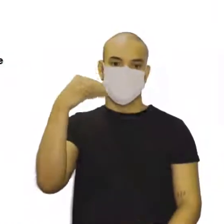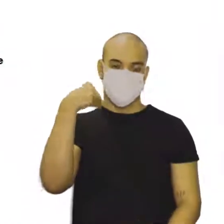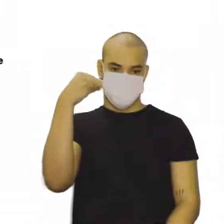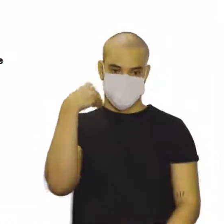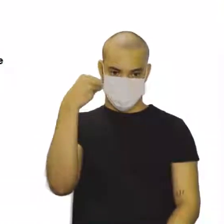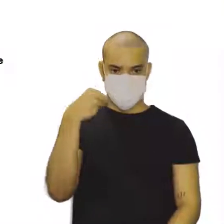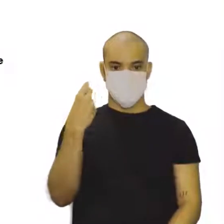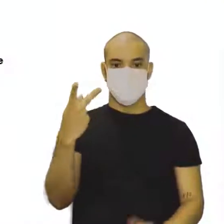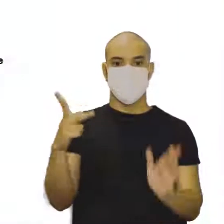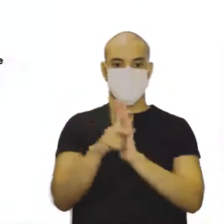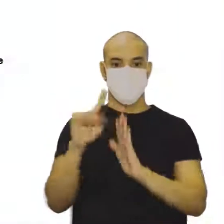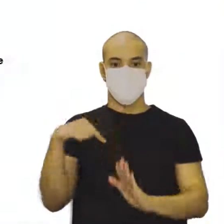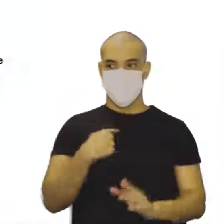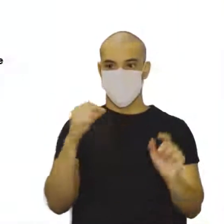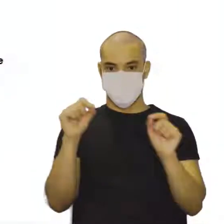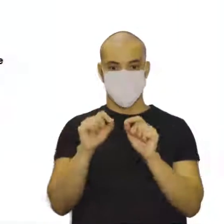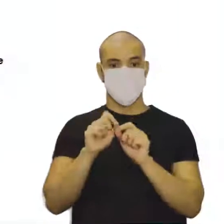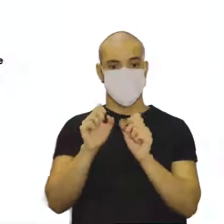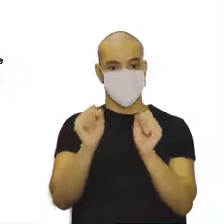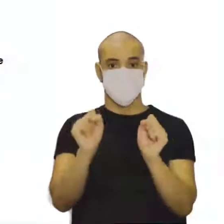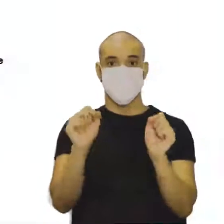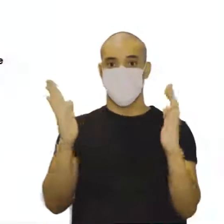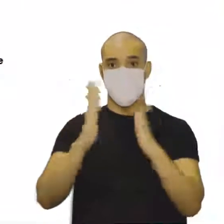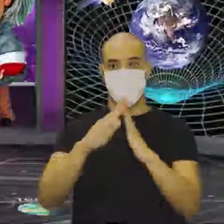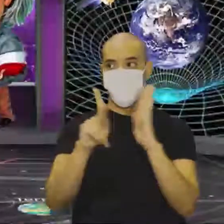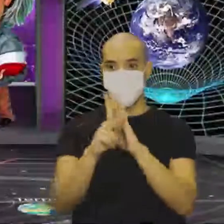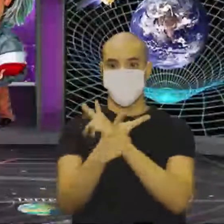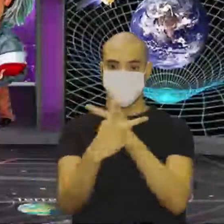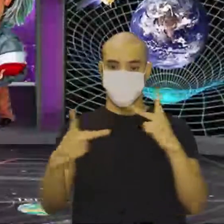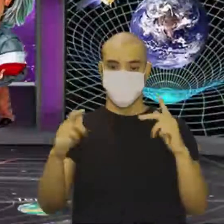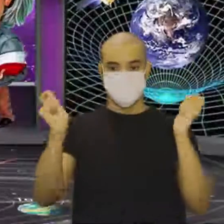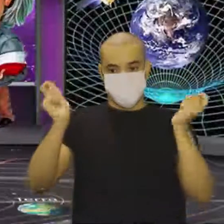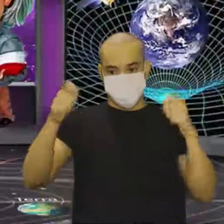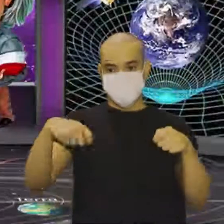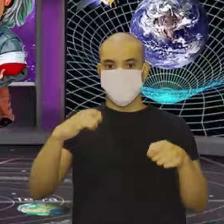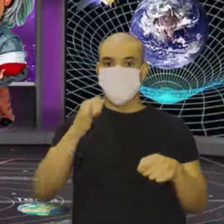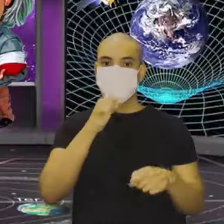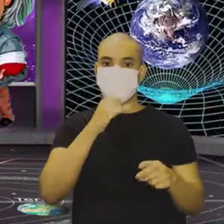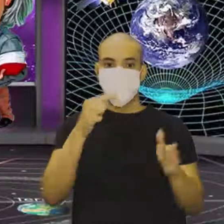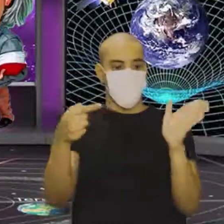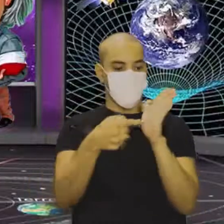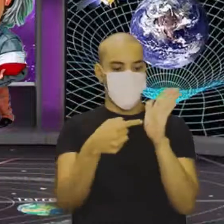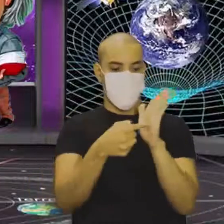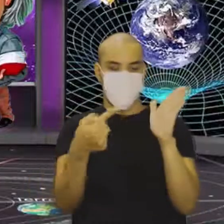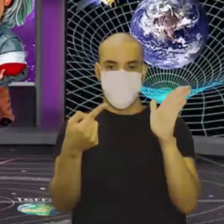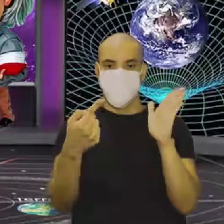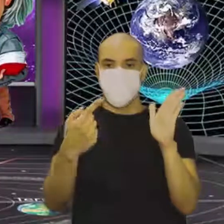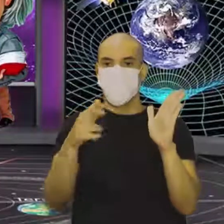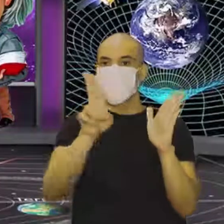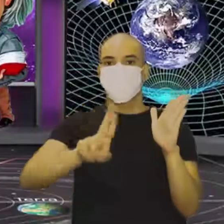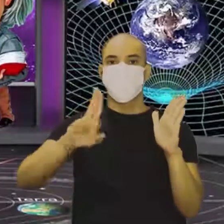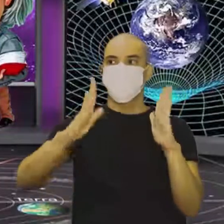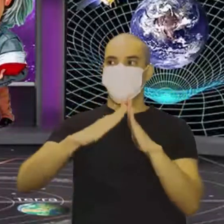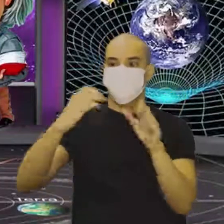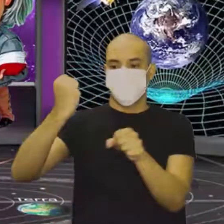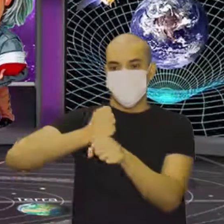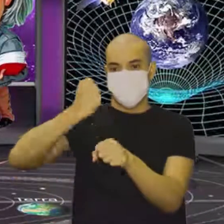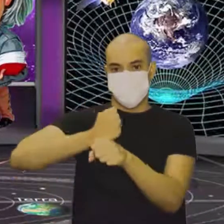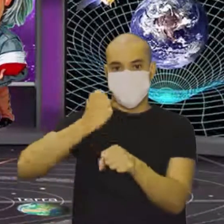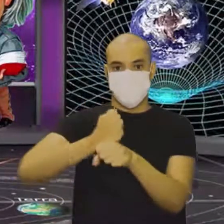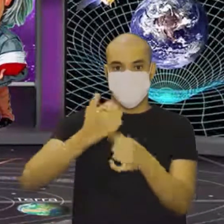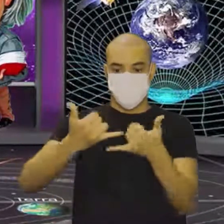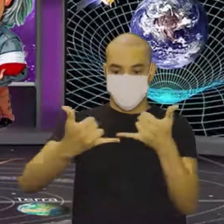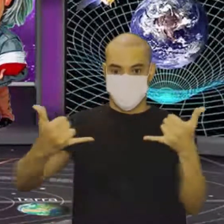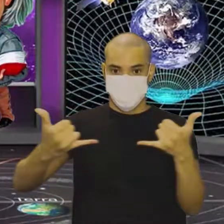vocês quiserem, vocês podem fazer também. Pega um prego, aqueles pregos que utilizam em construção, pega um fiozinho